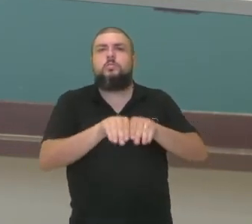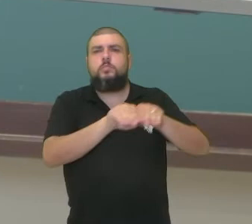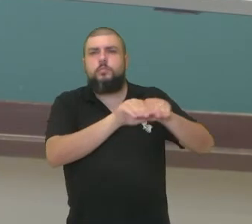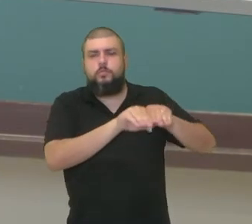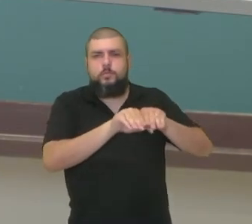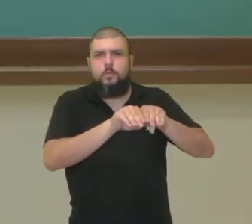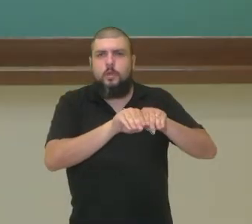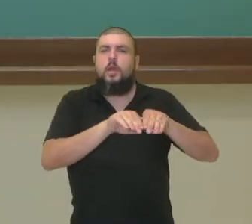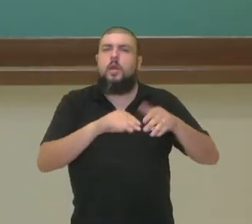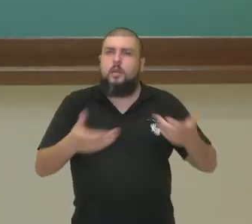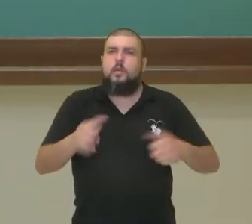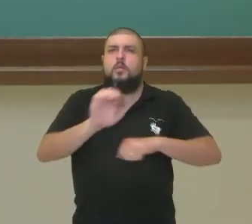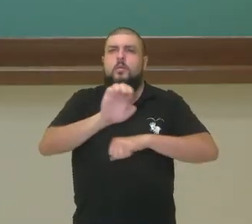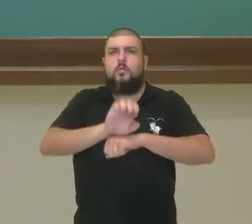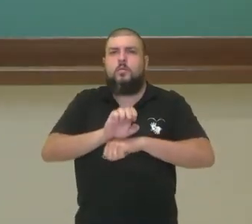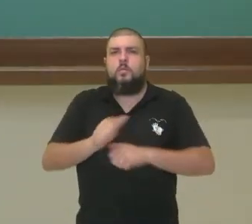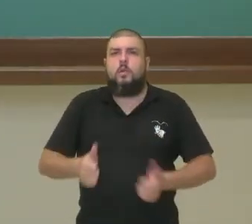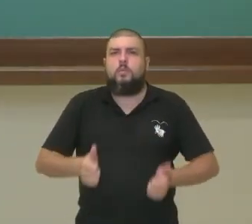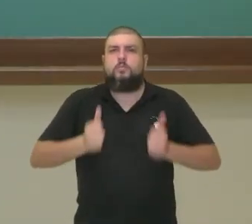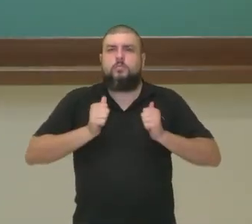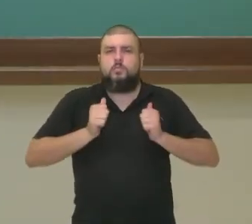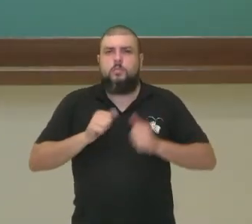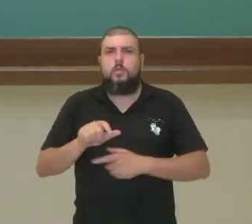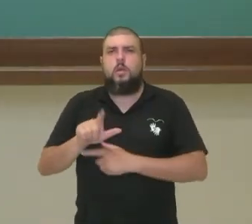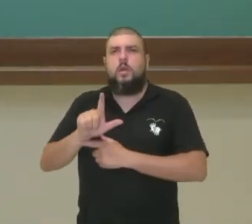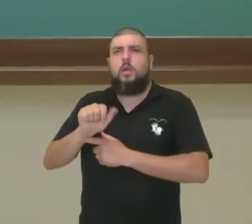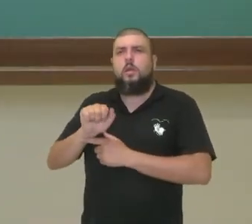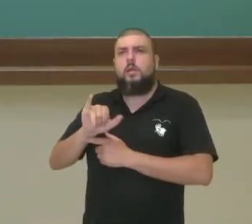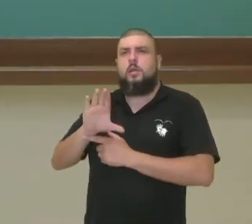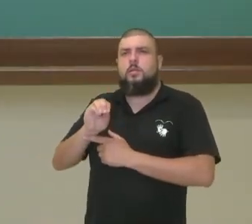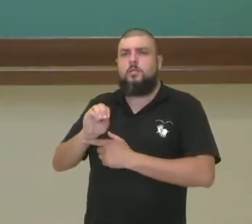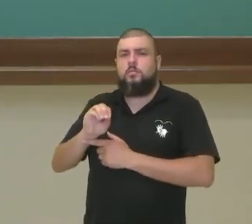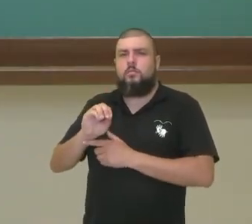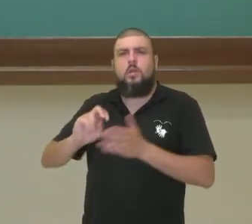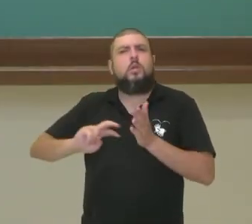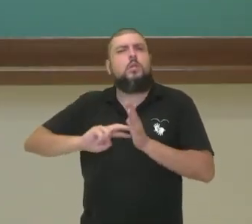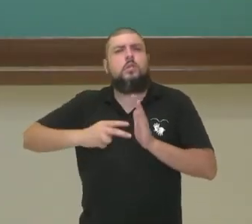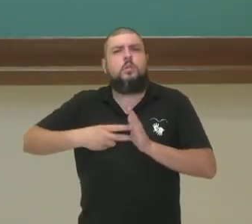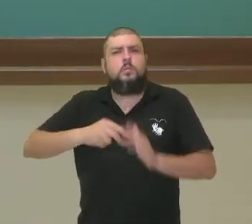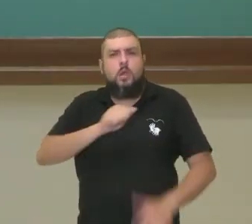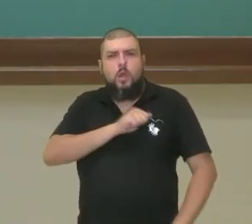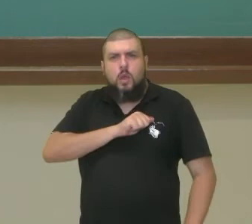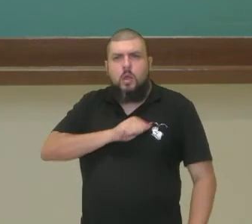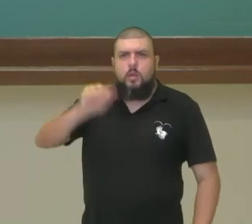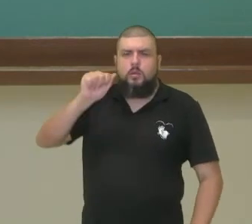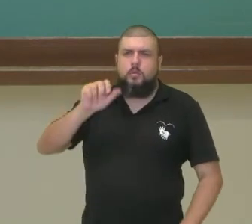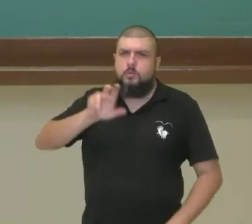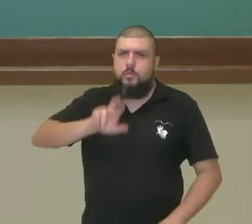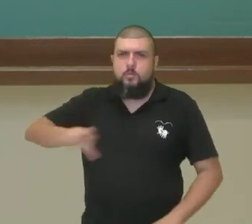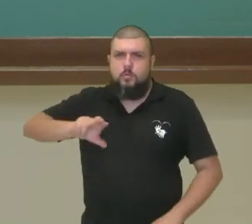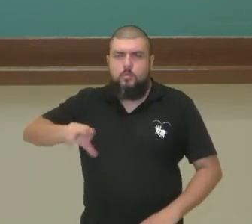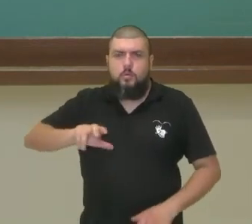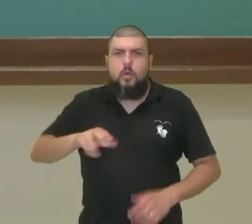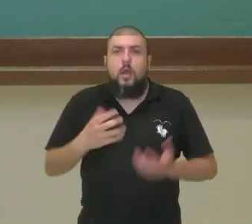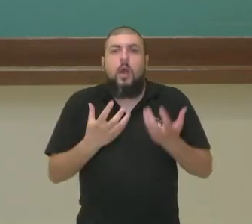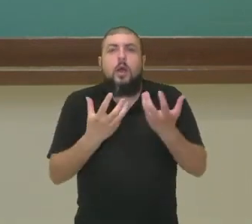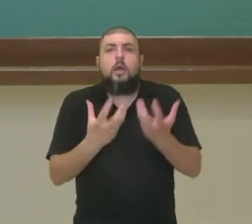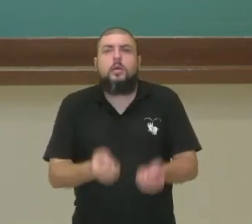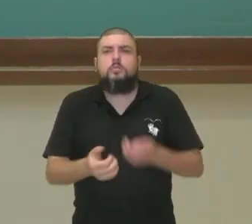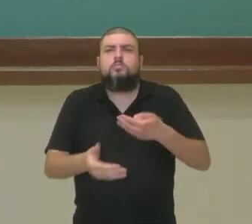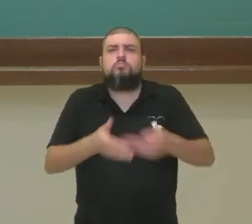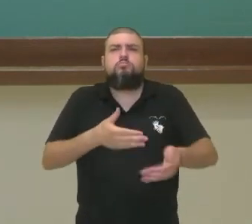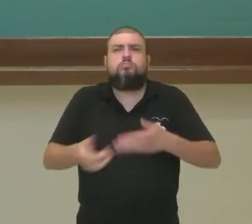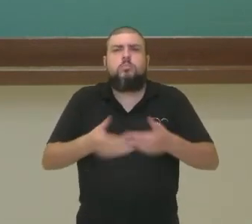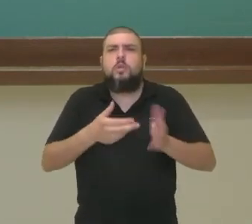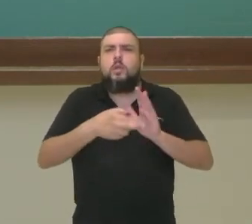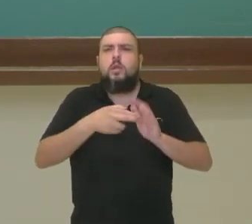laico. Laico não significa ateu ou sem religião. Laico significa que o Estado é de todos, independente da religião, que